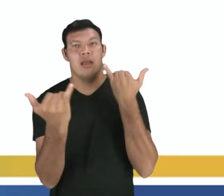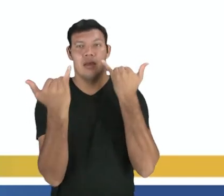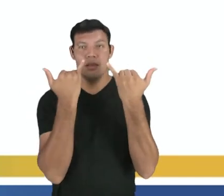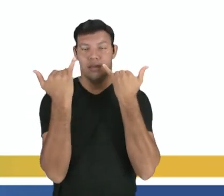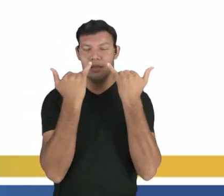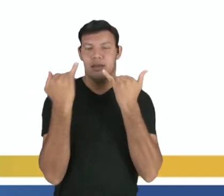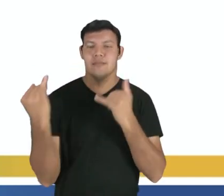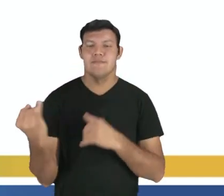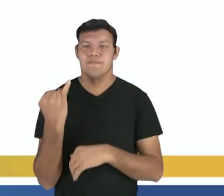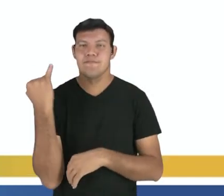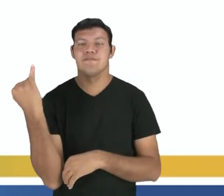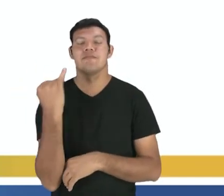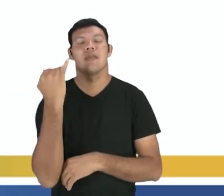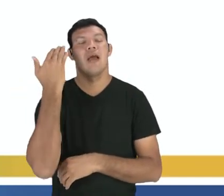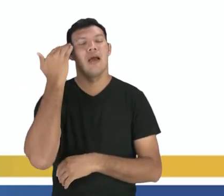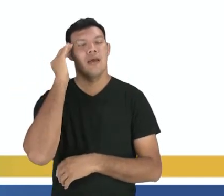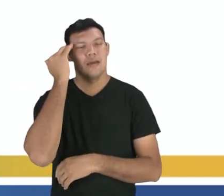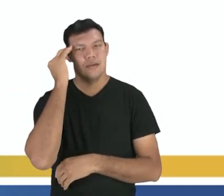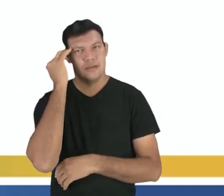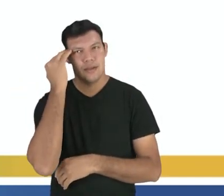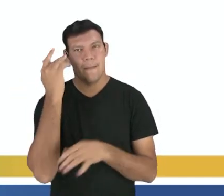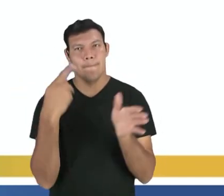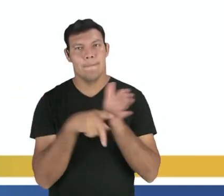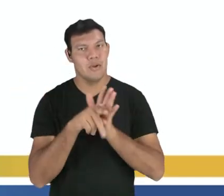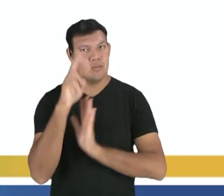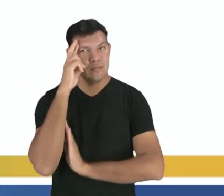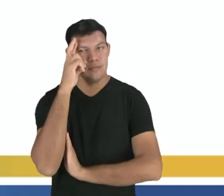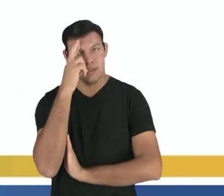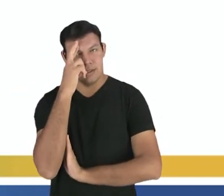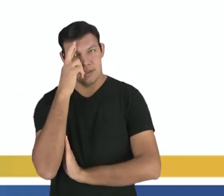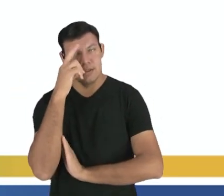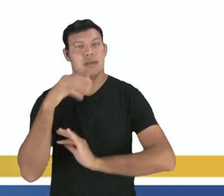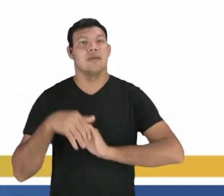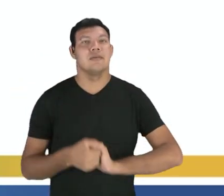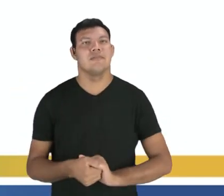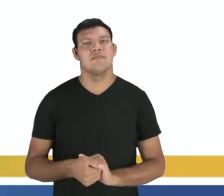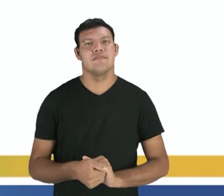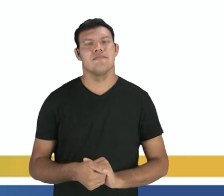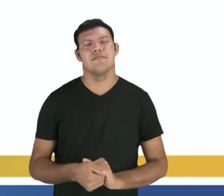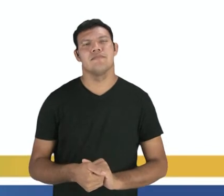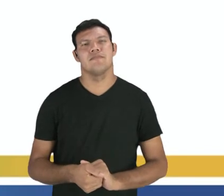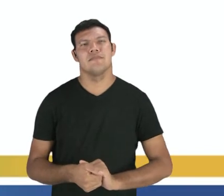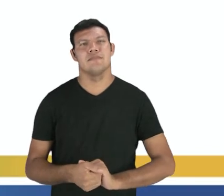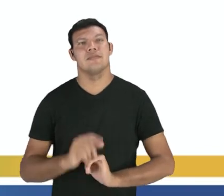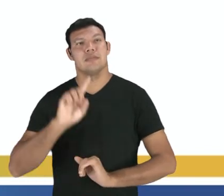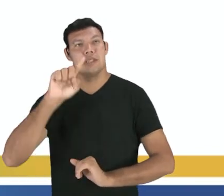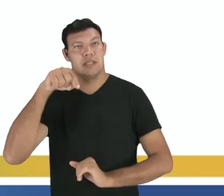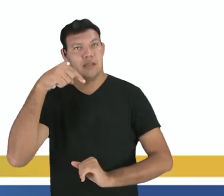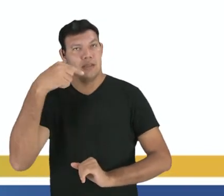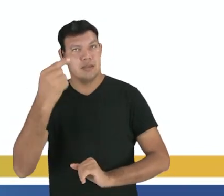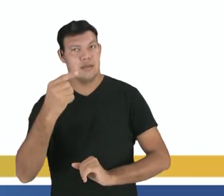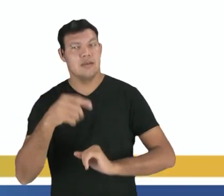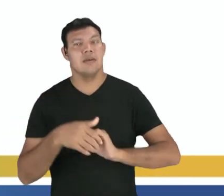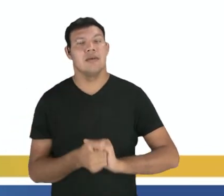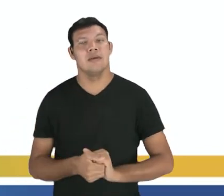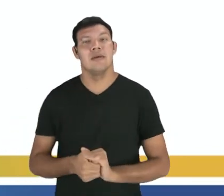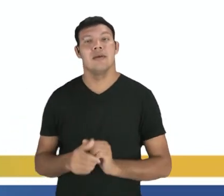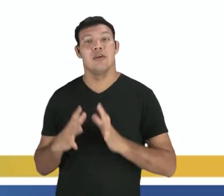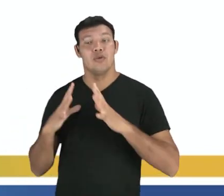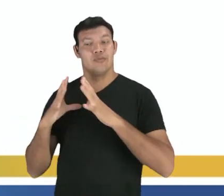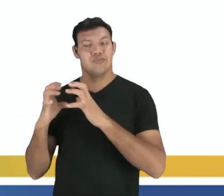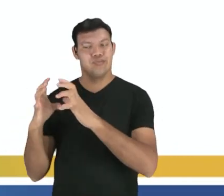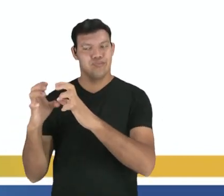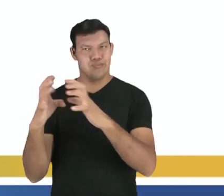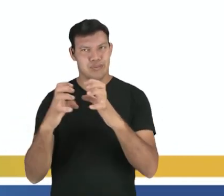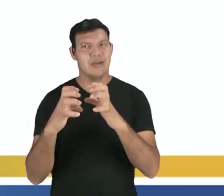dados necessários para a compreensão da história que que acontece logo depois acontece a